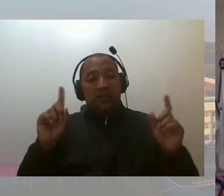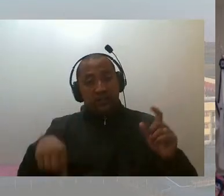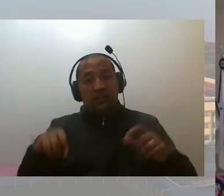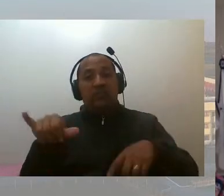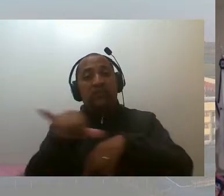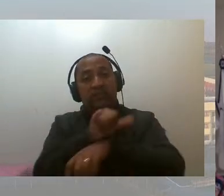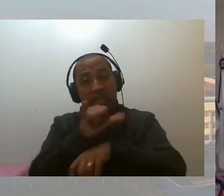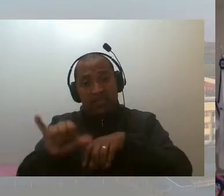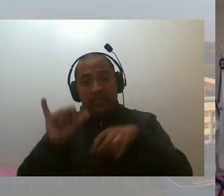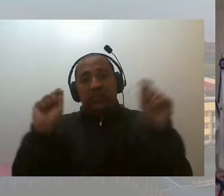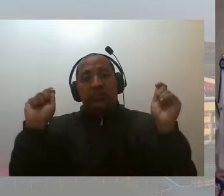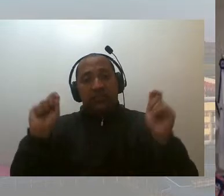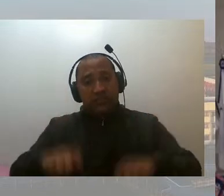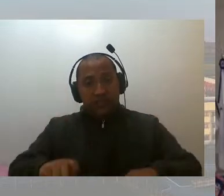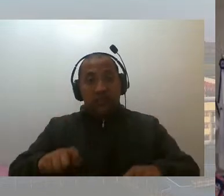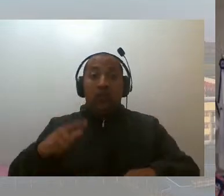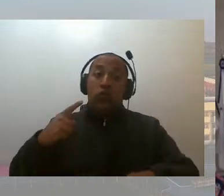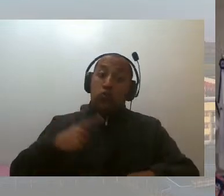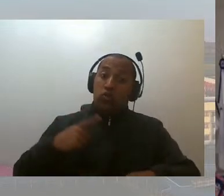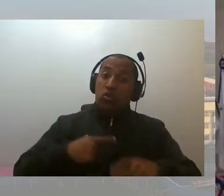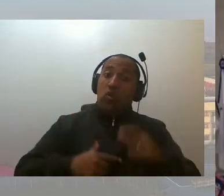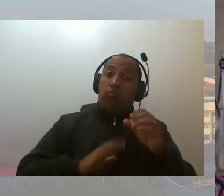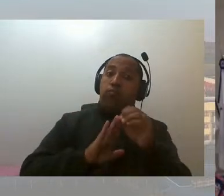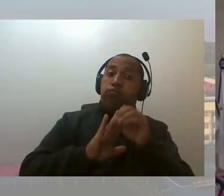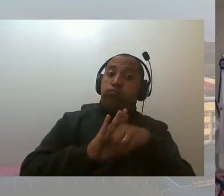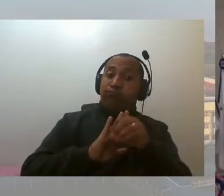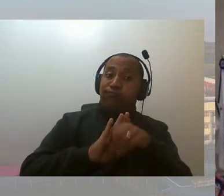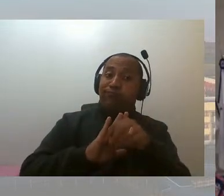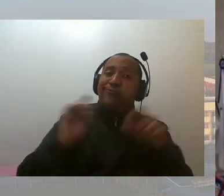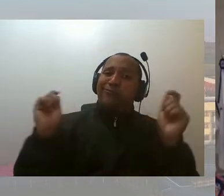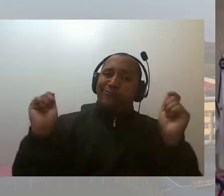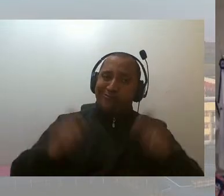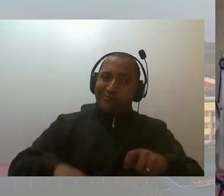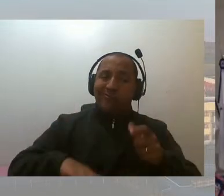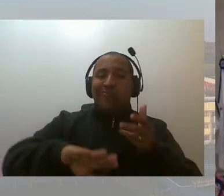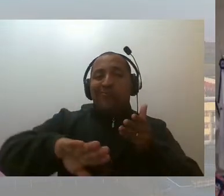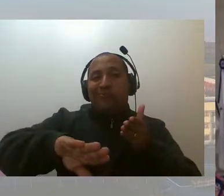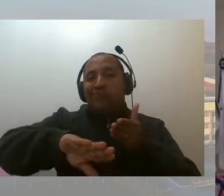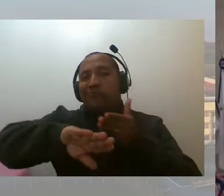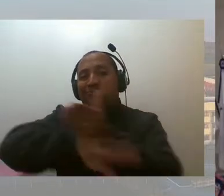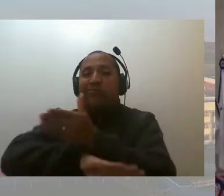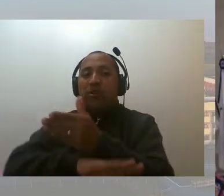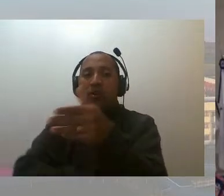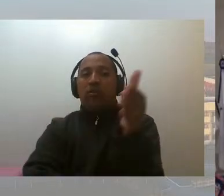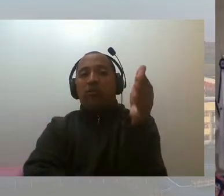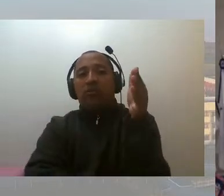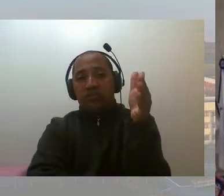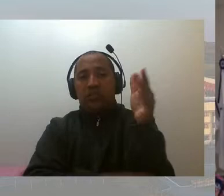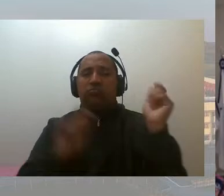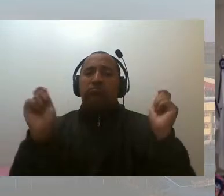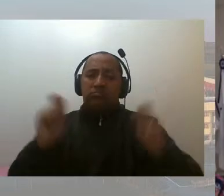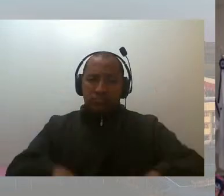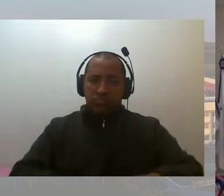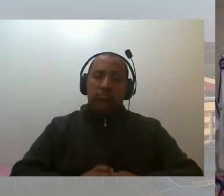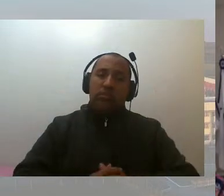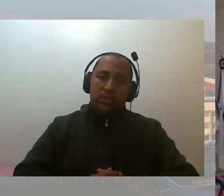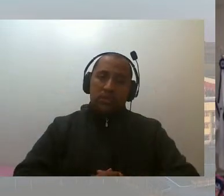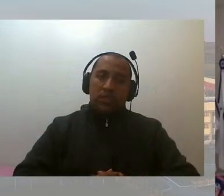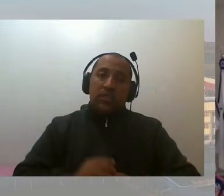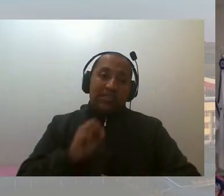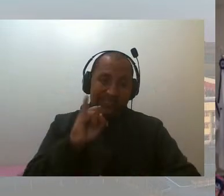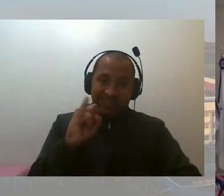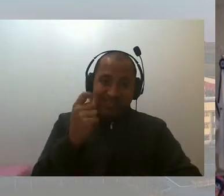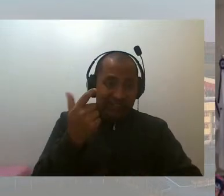alternativa para aqueles que têm condição financeira para ir para uma rede de hotelaria. Porque para aqueles que não